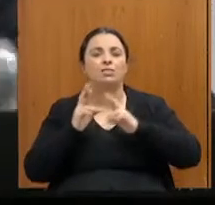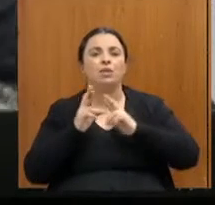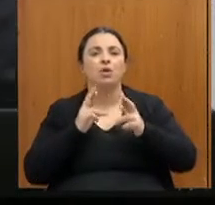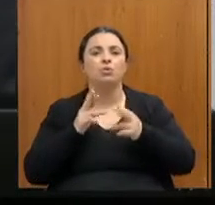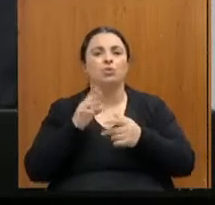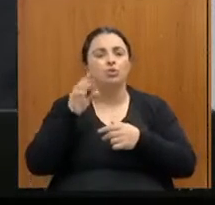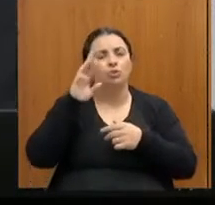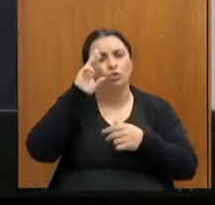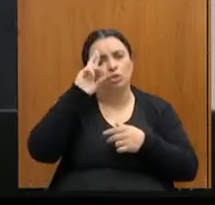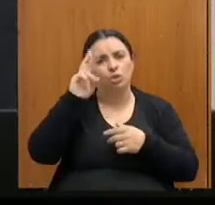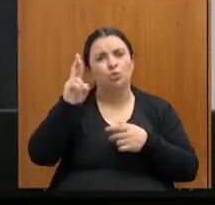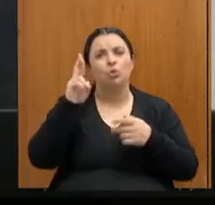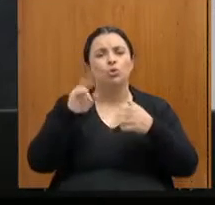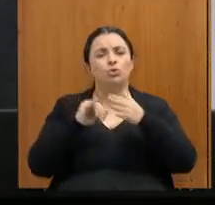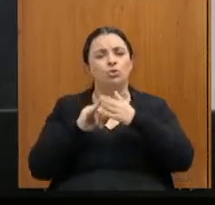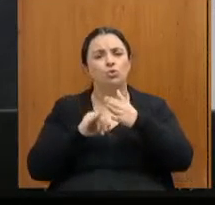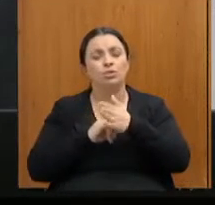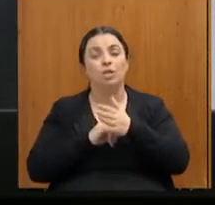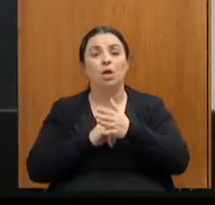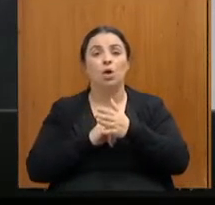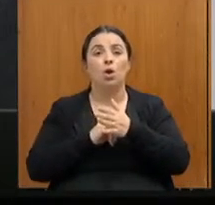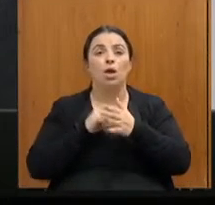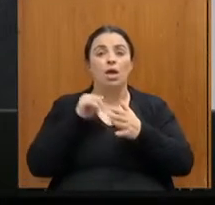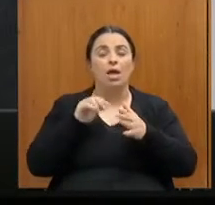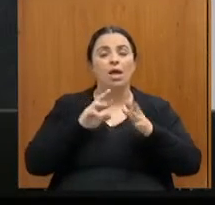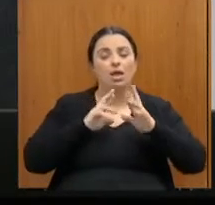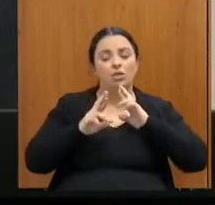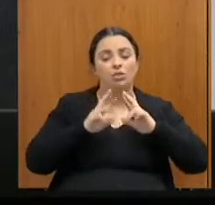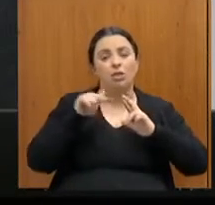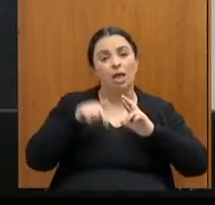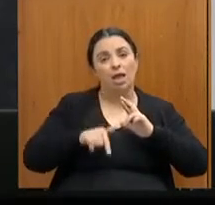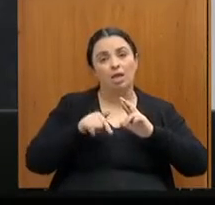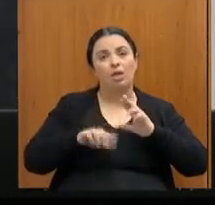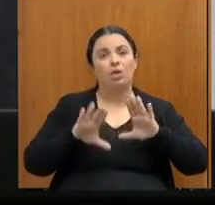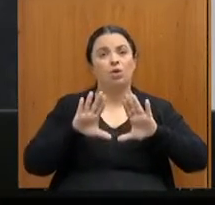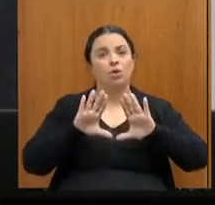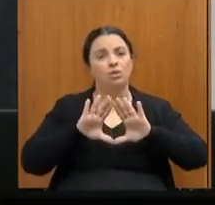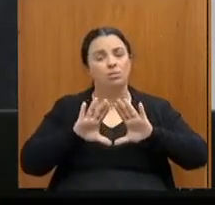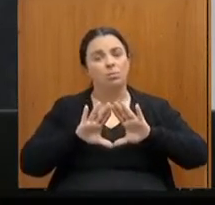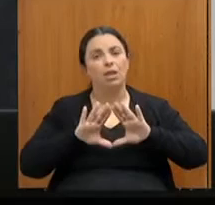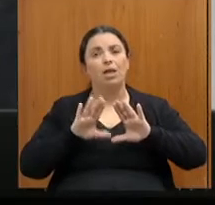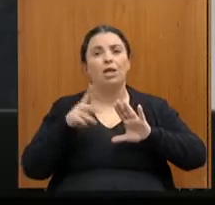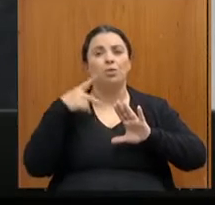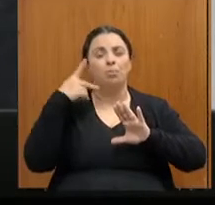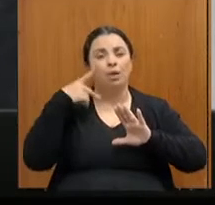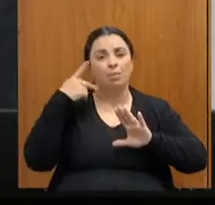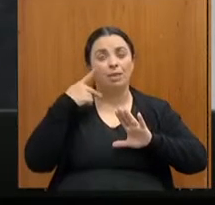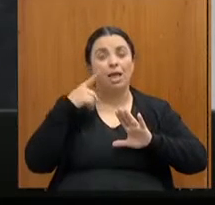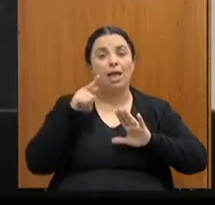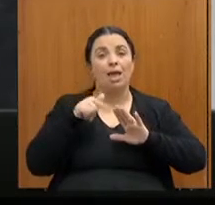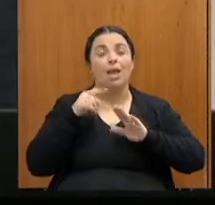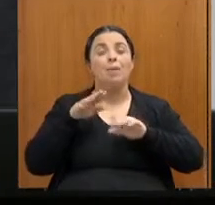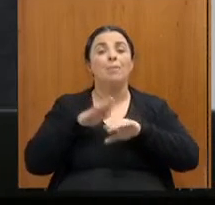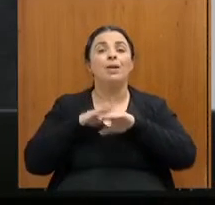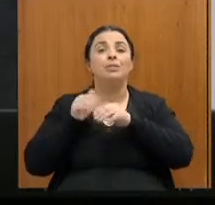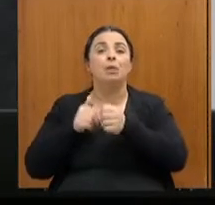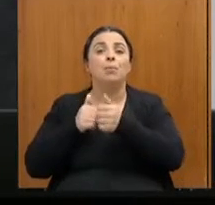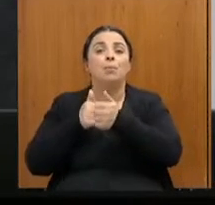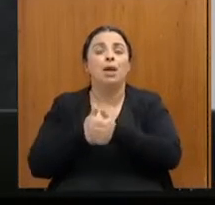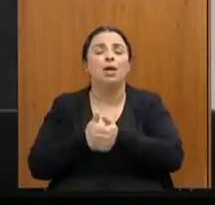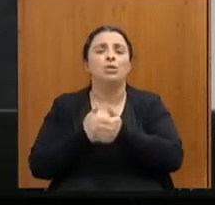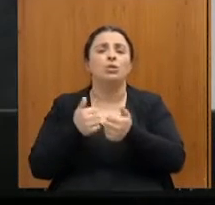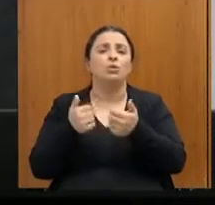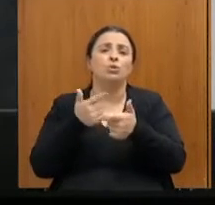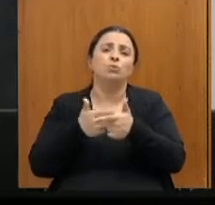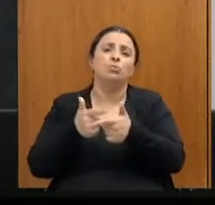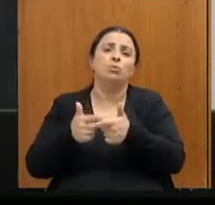gestor institucional com a casa e com outros poderes ela por cima a empresa dos gargalos que estão ali no